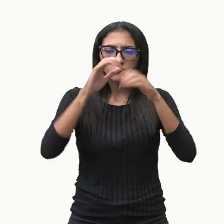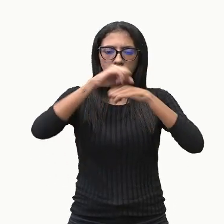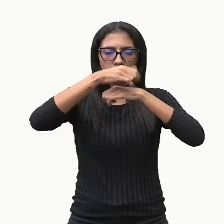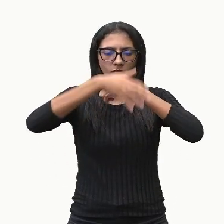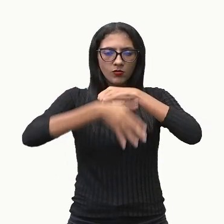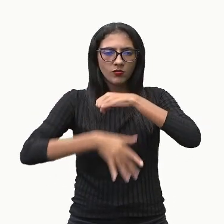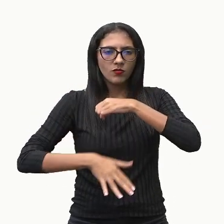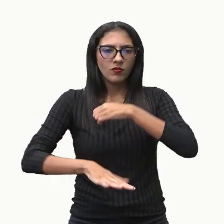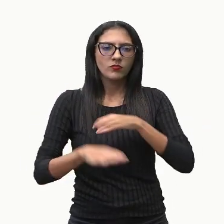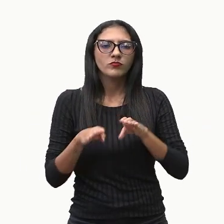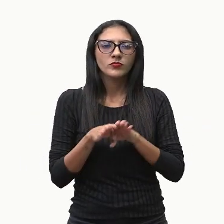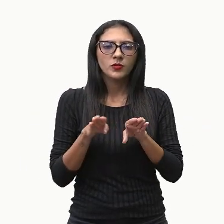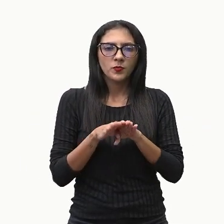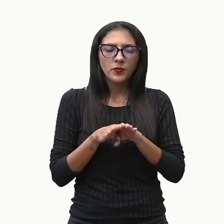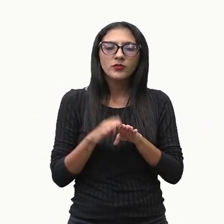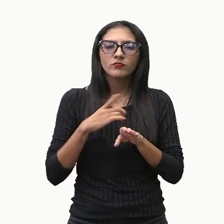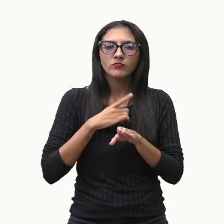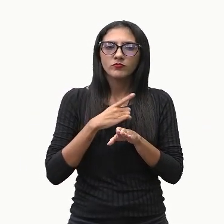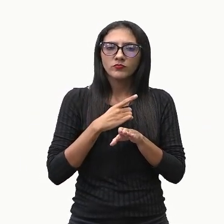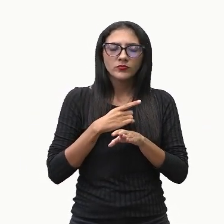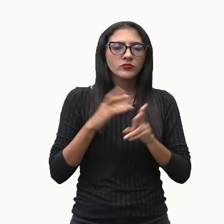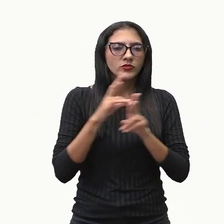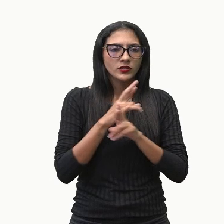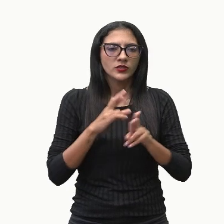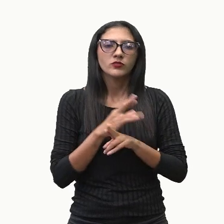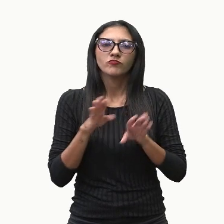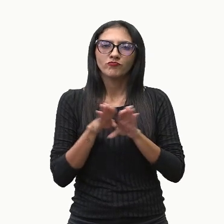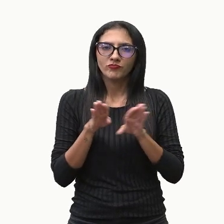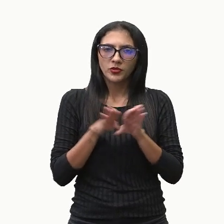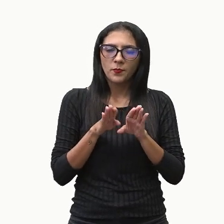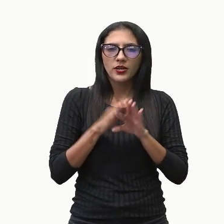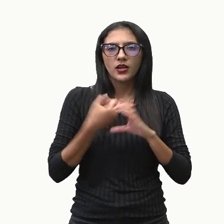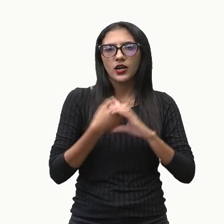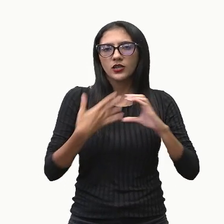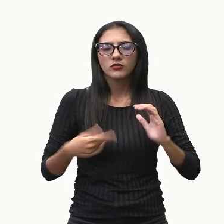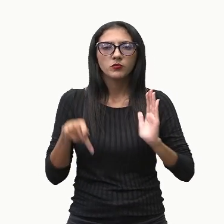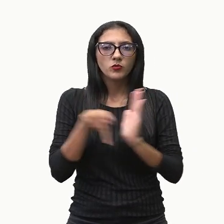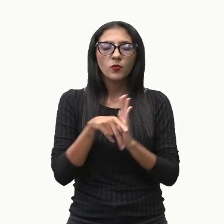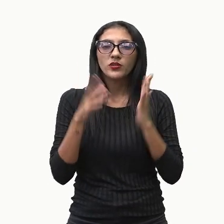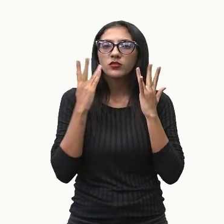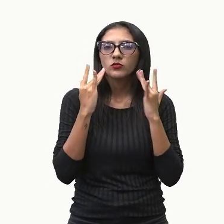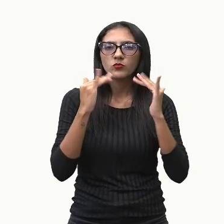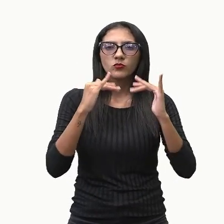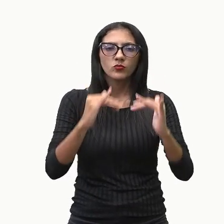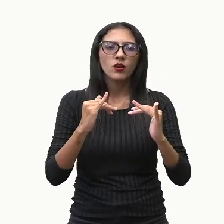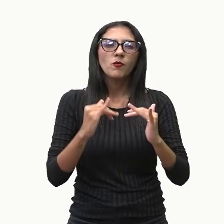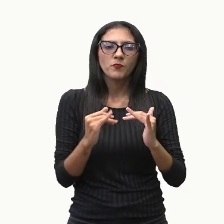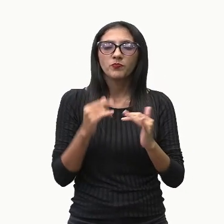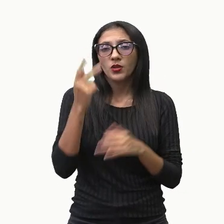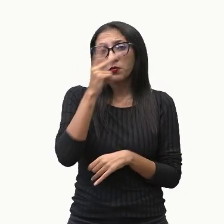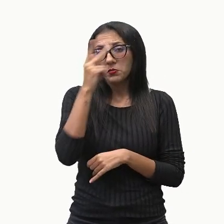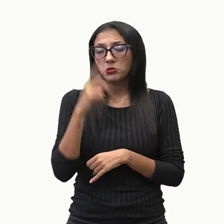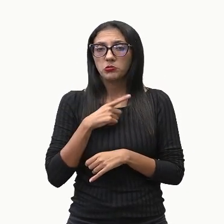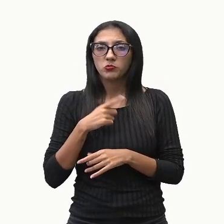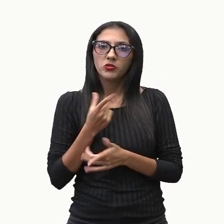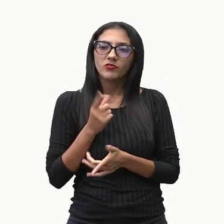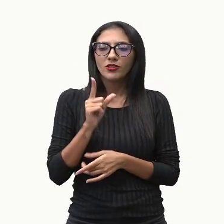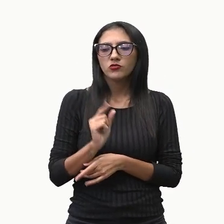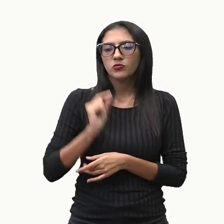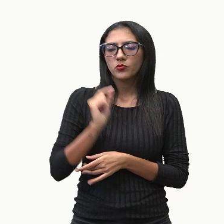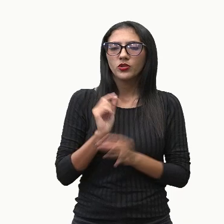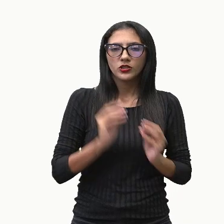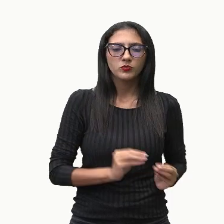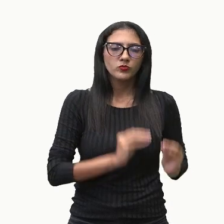Então, também por motivos aí de fatores naturais, as pessoas migram, tá? E